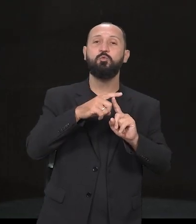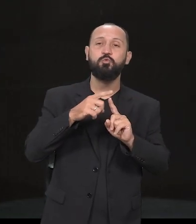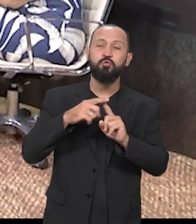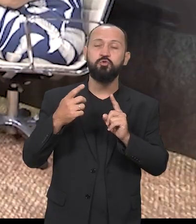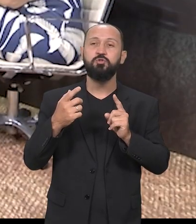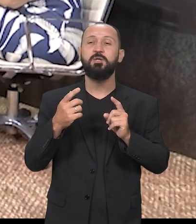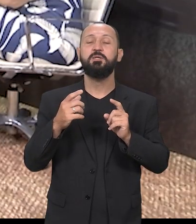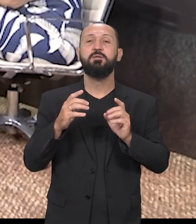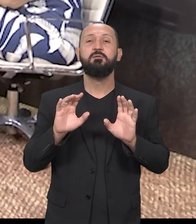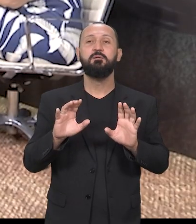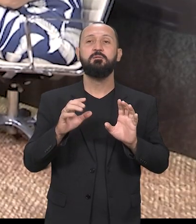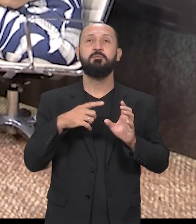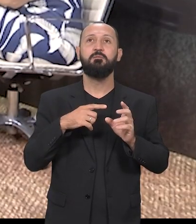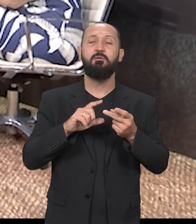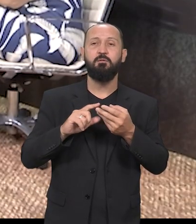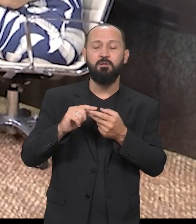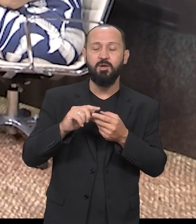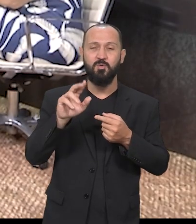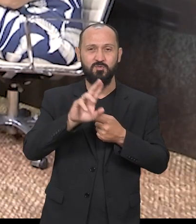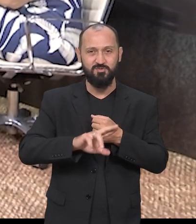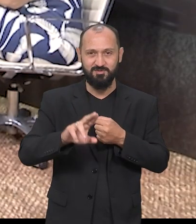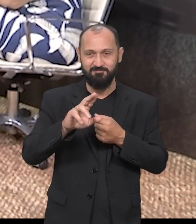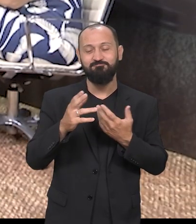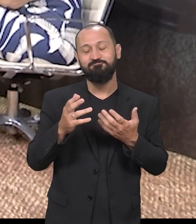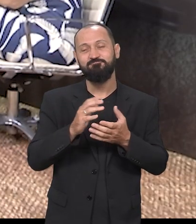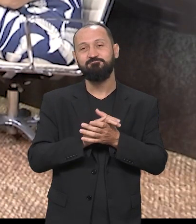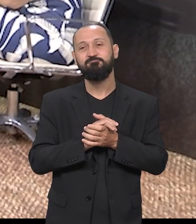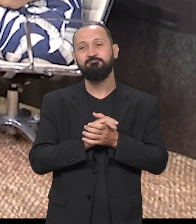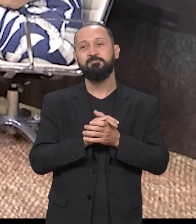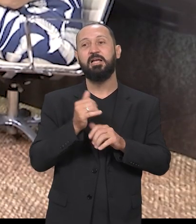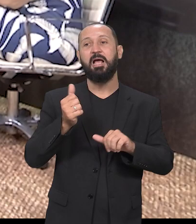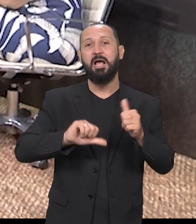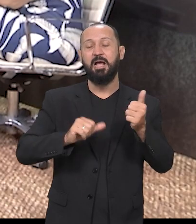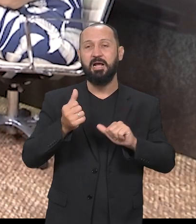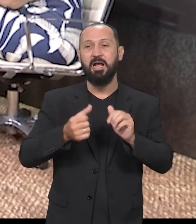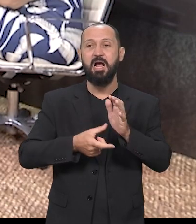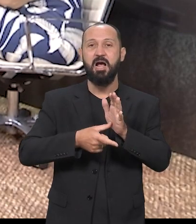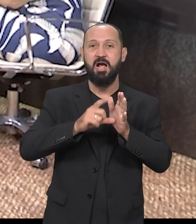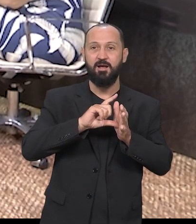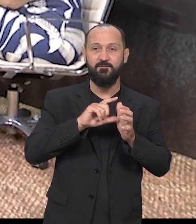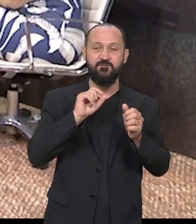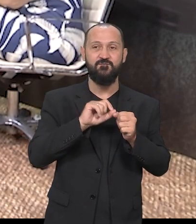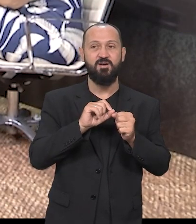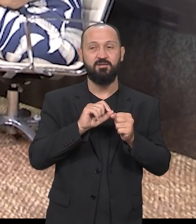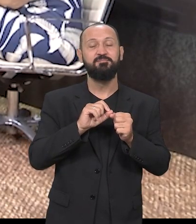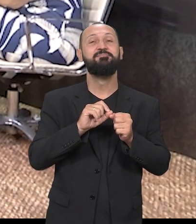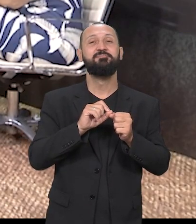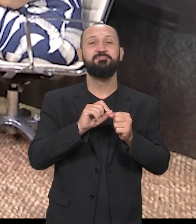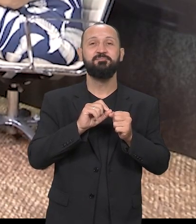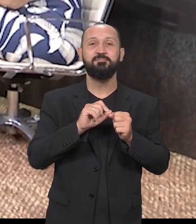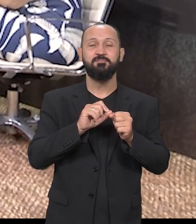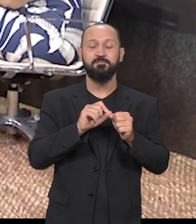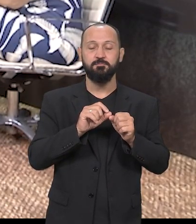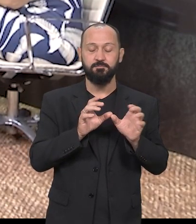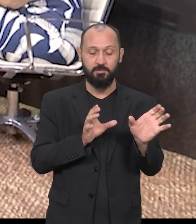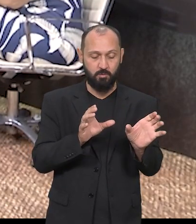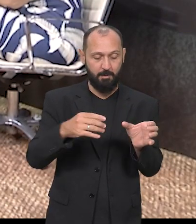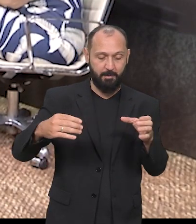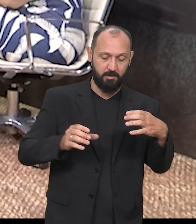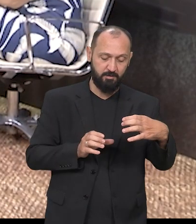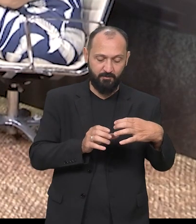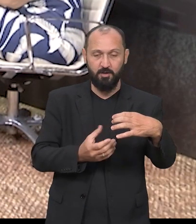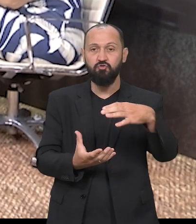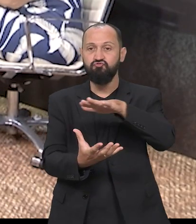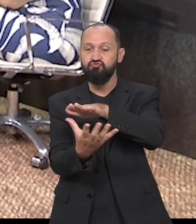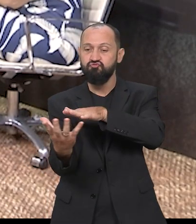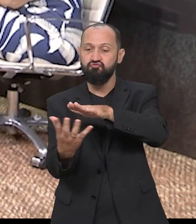que é o calibre, qual que é o tipo de raiamento. Então, toda essa análise prévia é o perito que faz. Aí a máquina vai escanear